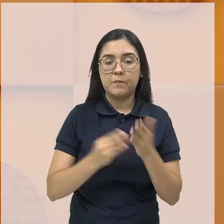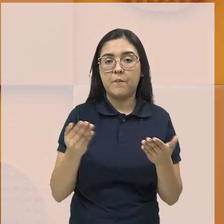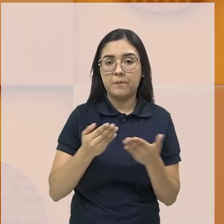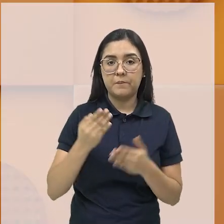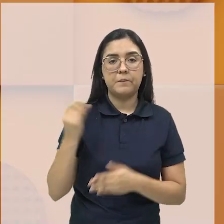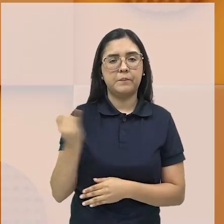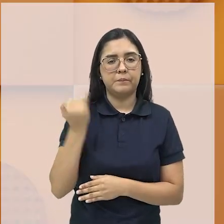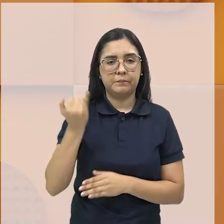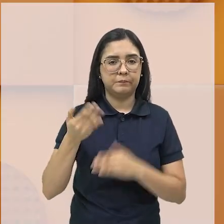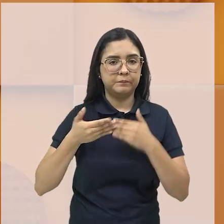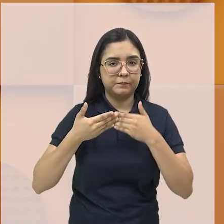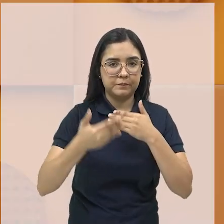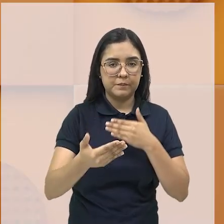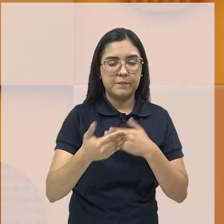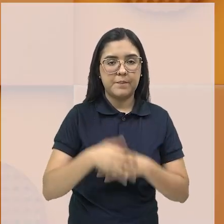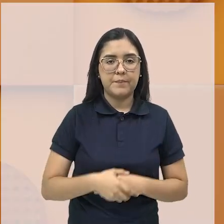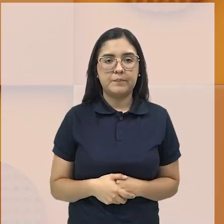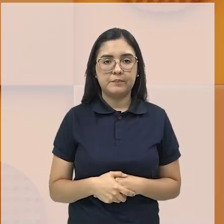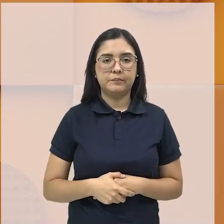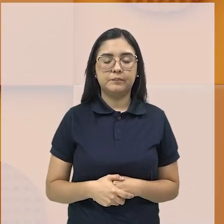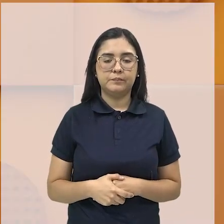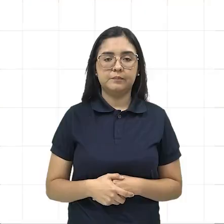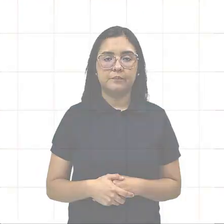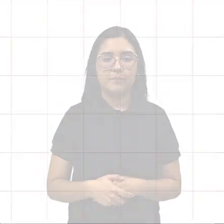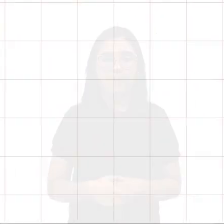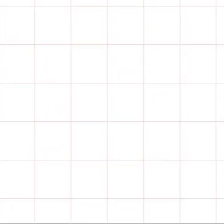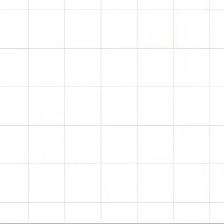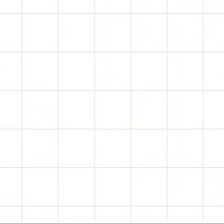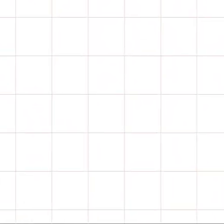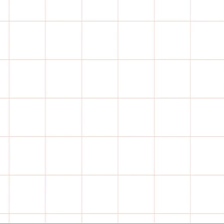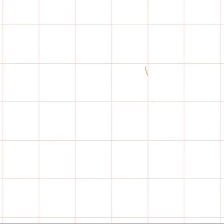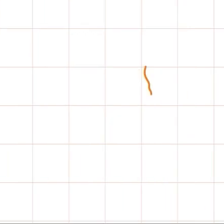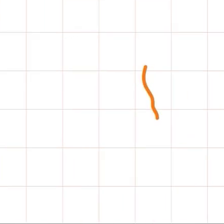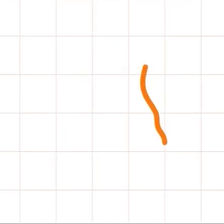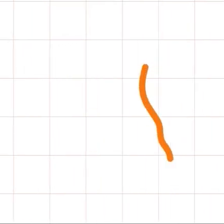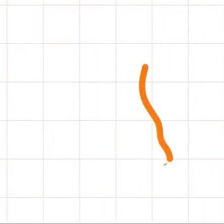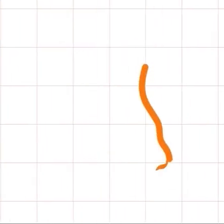importante, e vamos dar início à nossa aula de hoje.